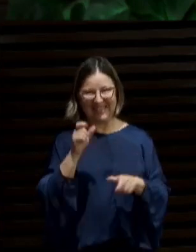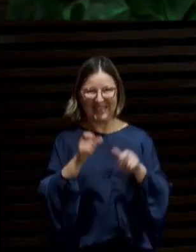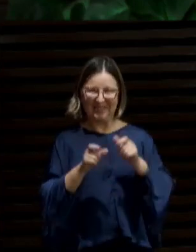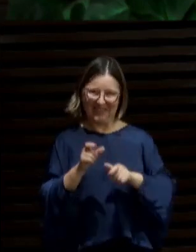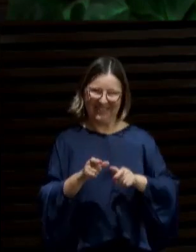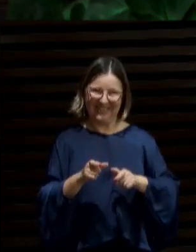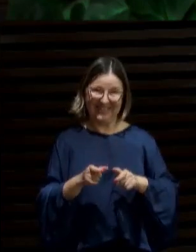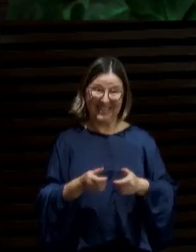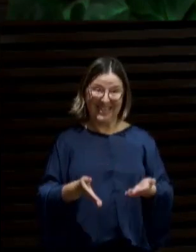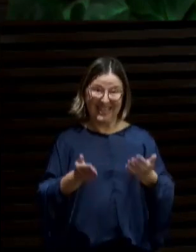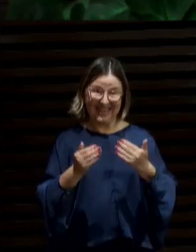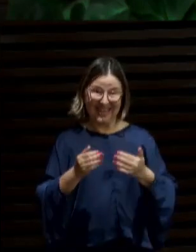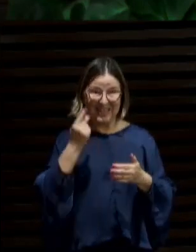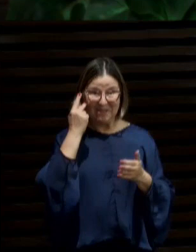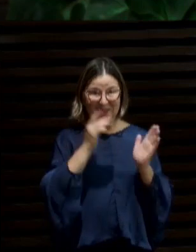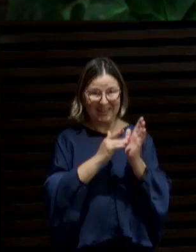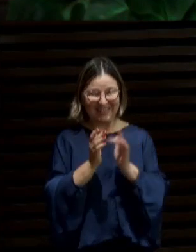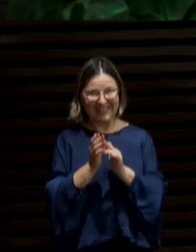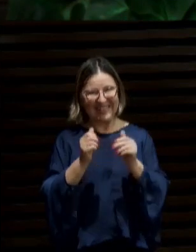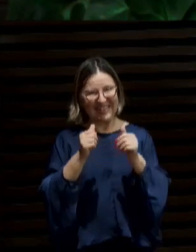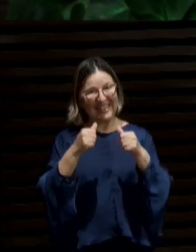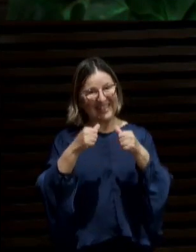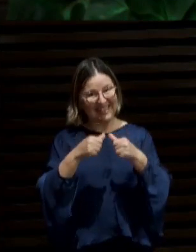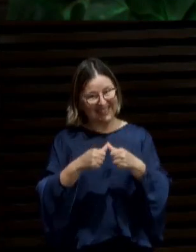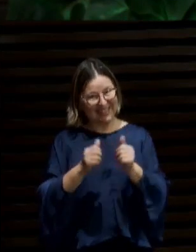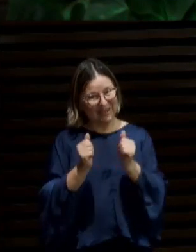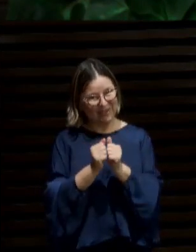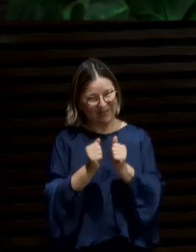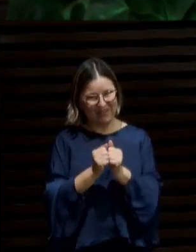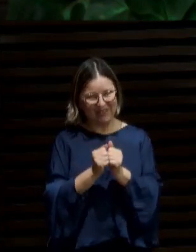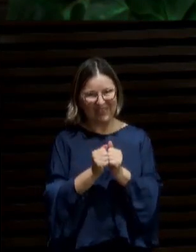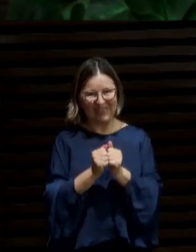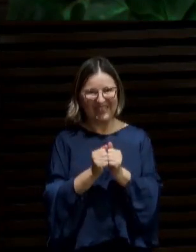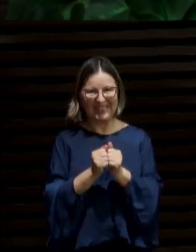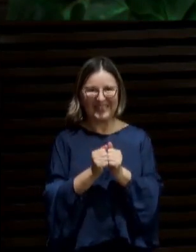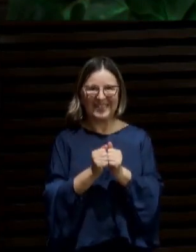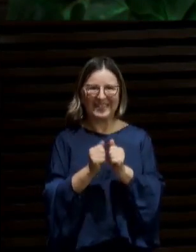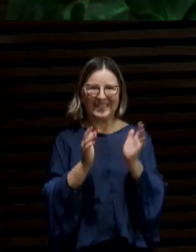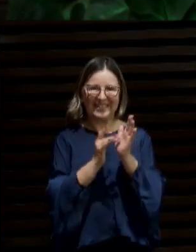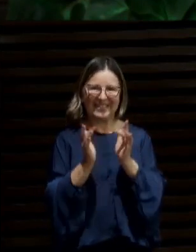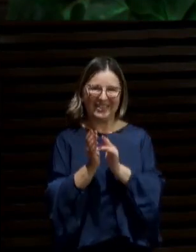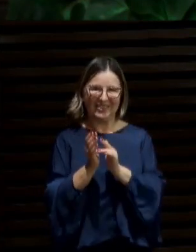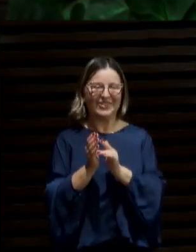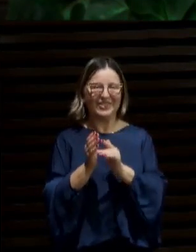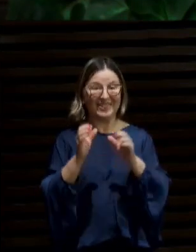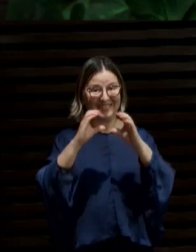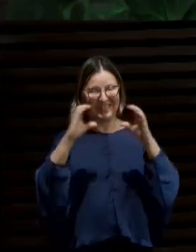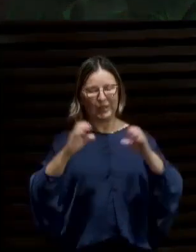Filho. E finalmente Jesus diz no verso 26.